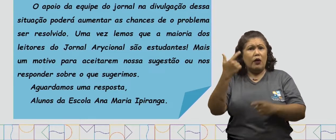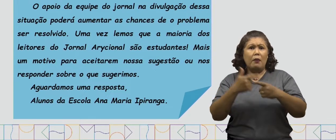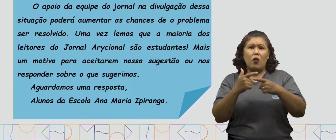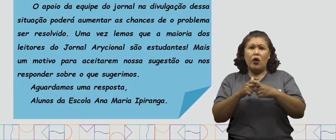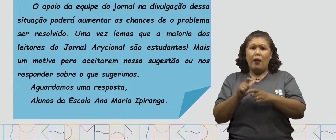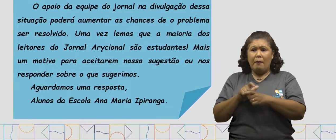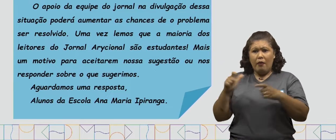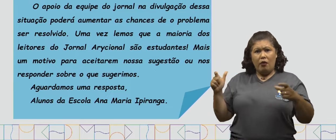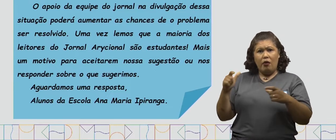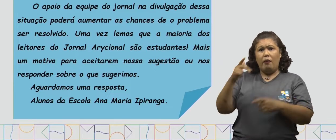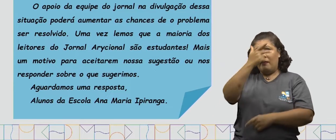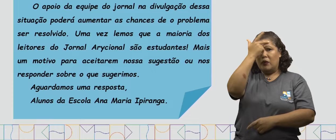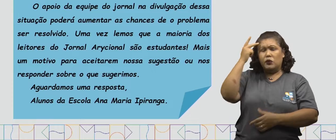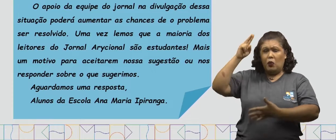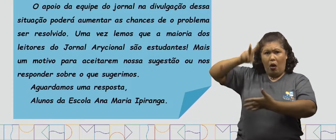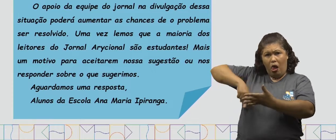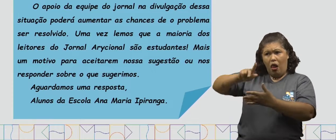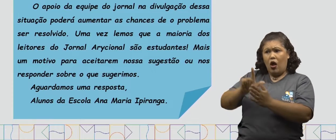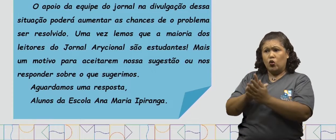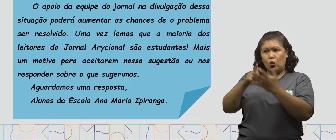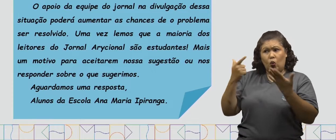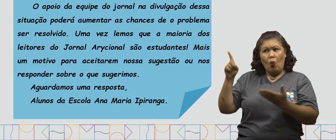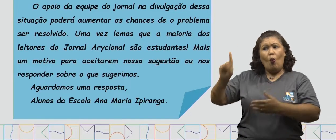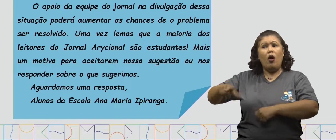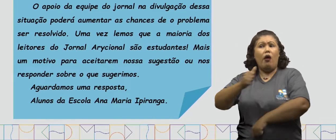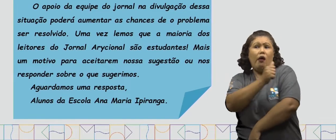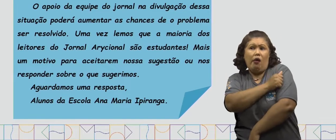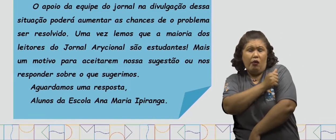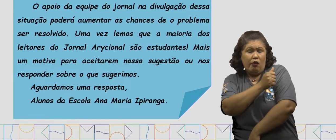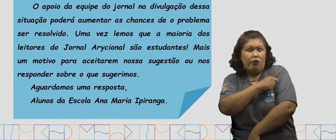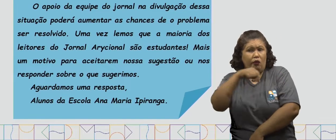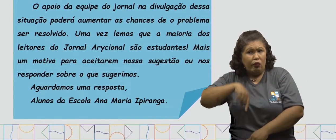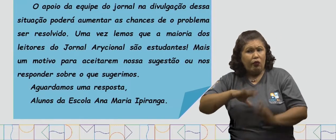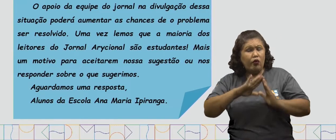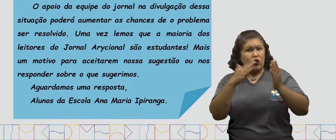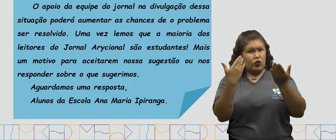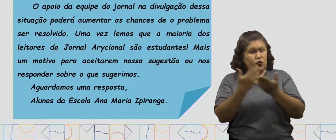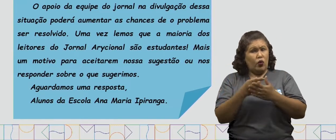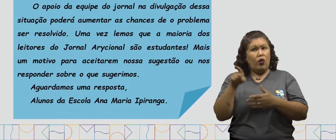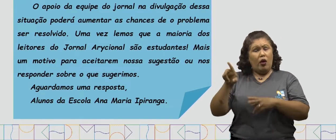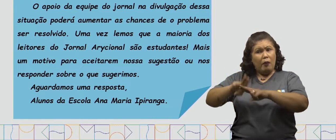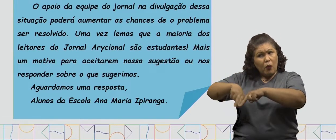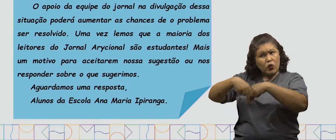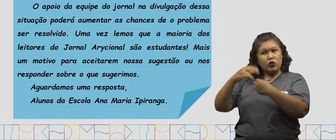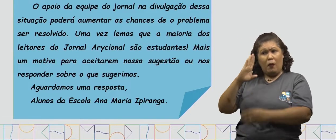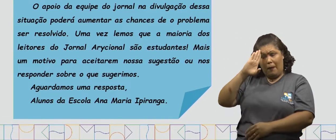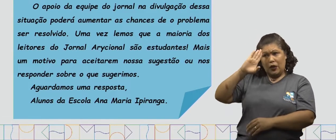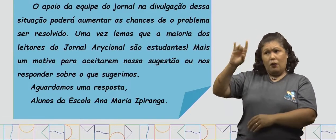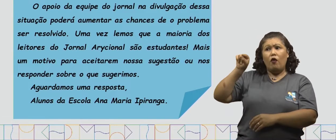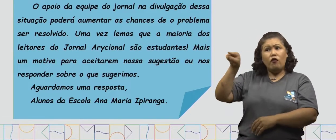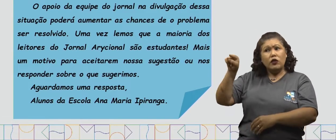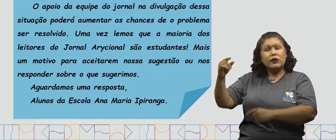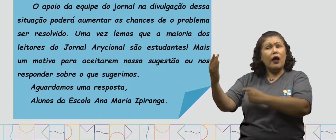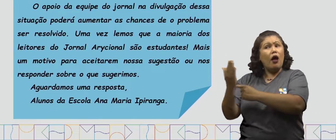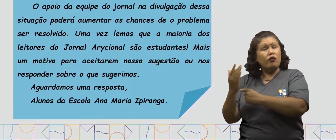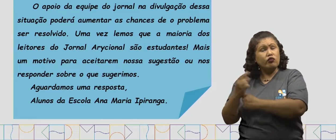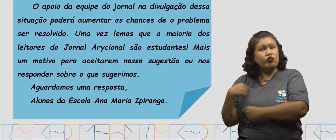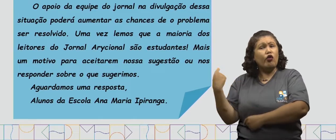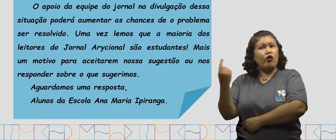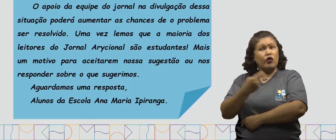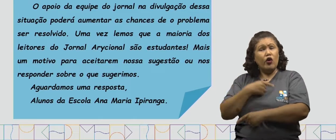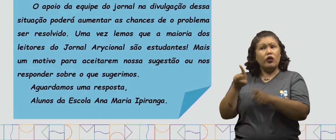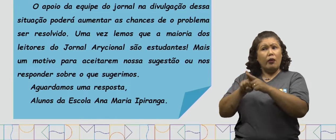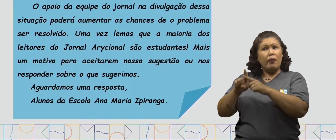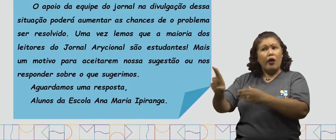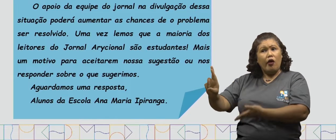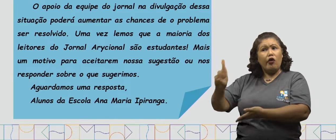que a maioria dos leitores do Jornal Adicional são estudantes, mais um motivo para aceitarem nossa sugestão